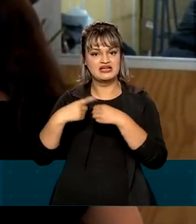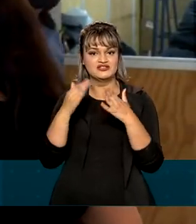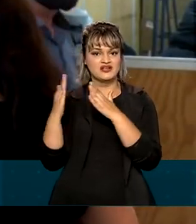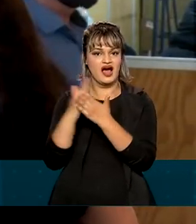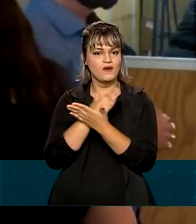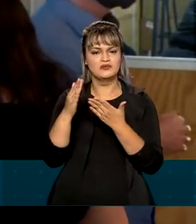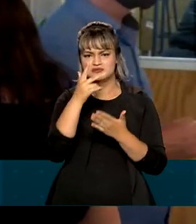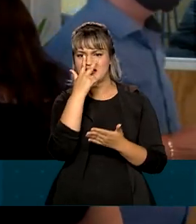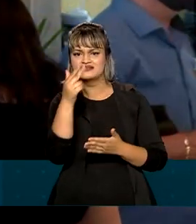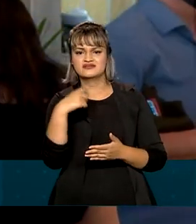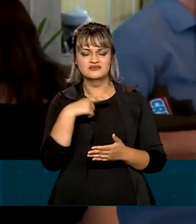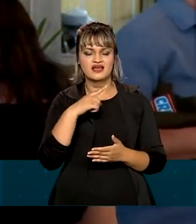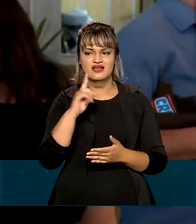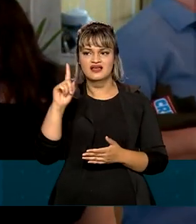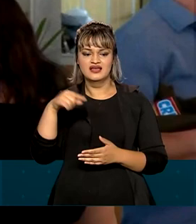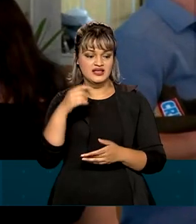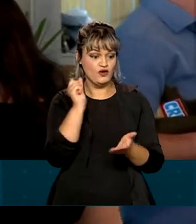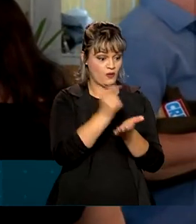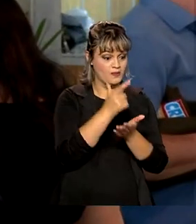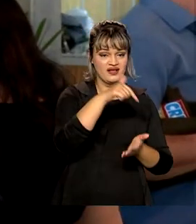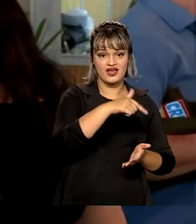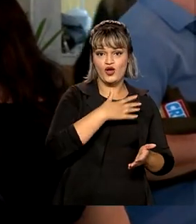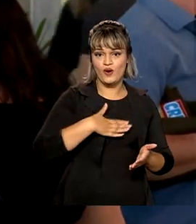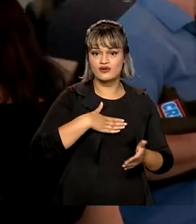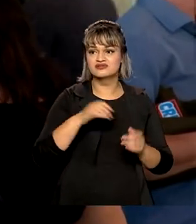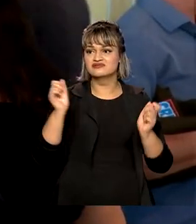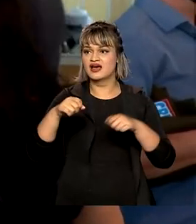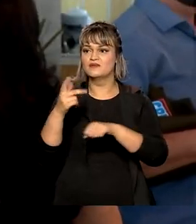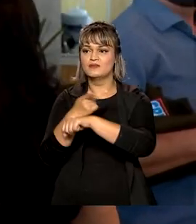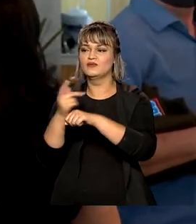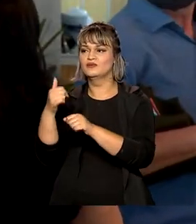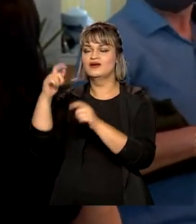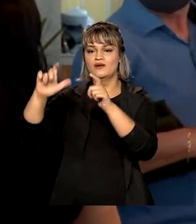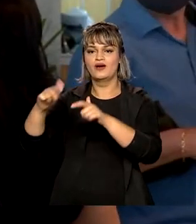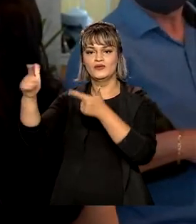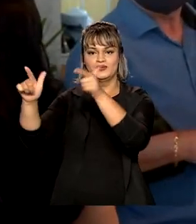que depois eu comprar aqui gostando, posso procurar eles novamente para comprar.